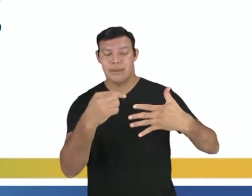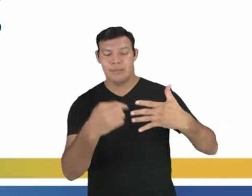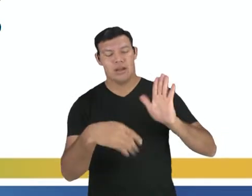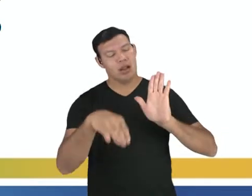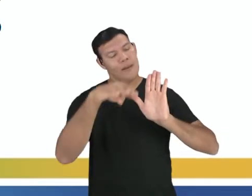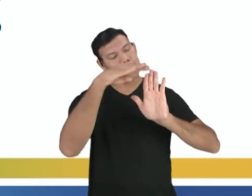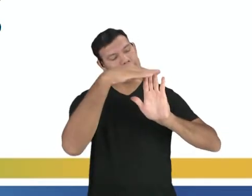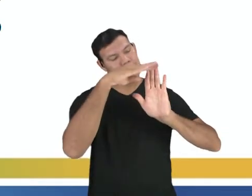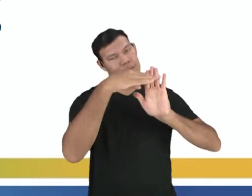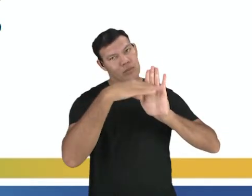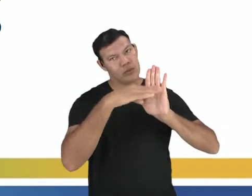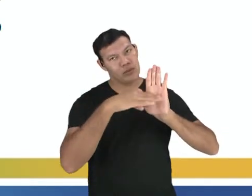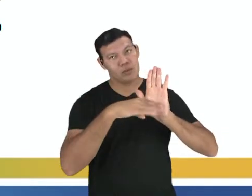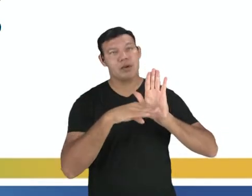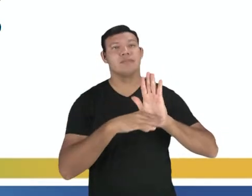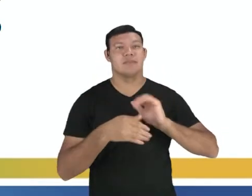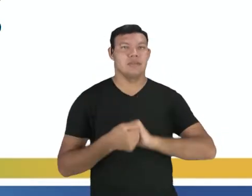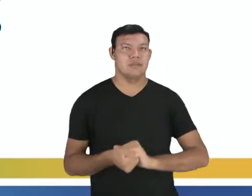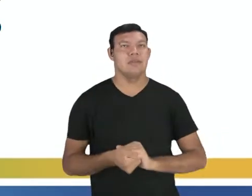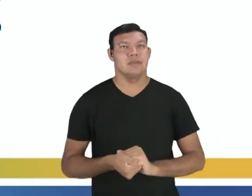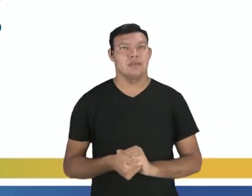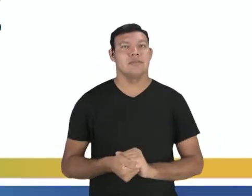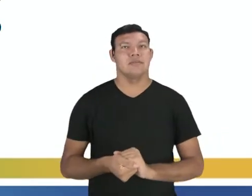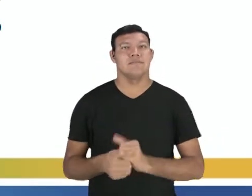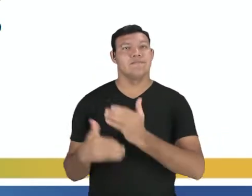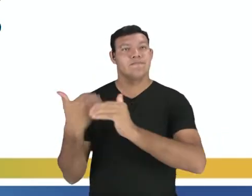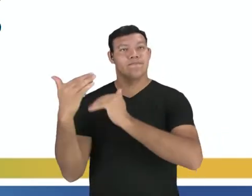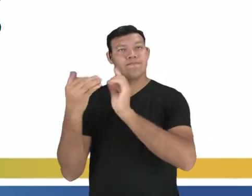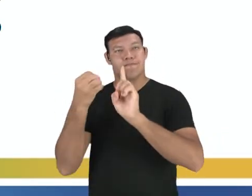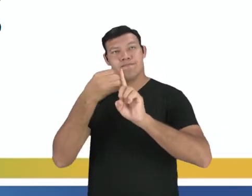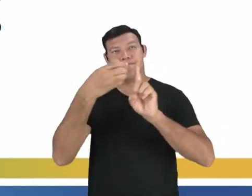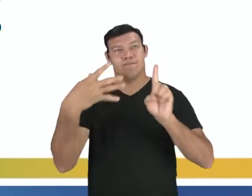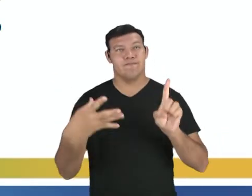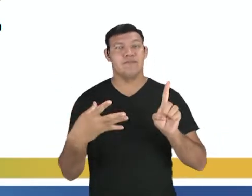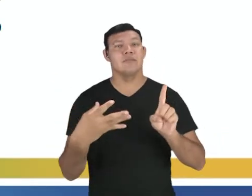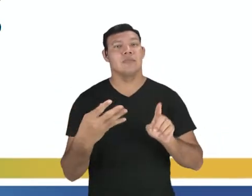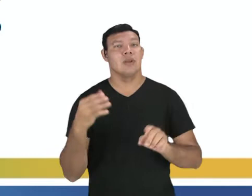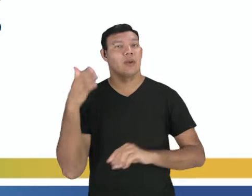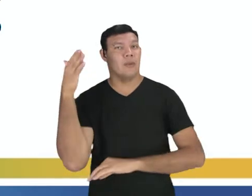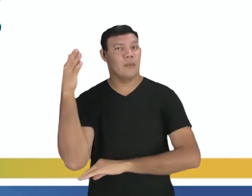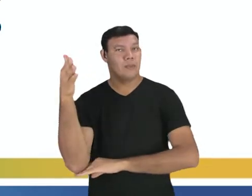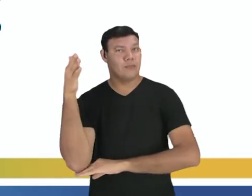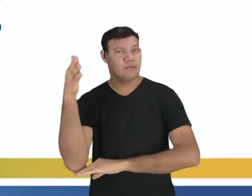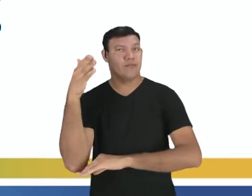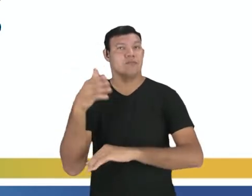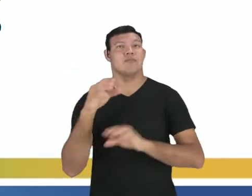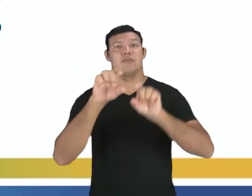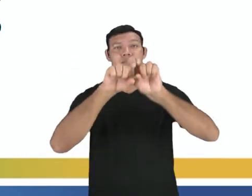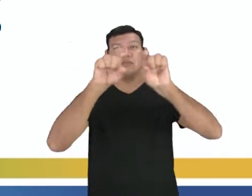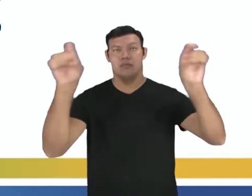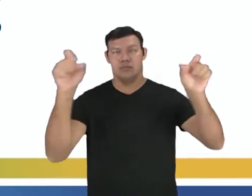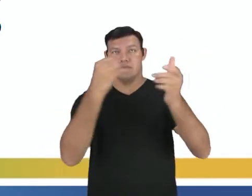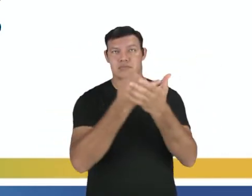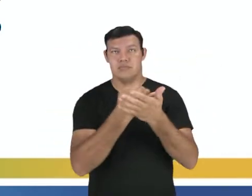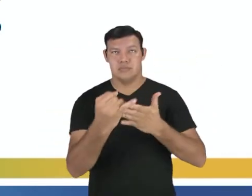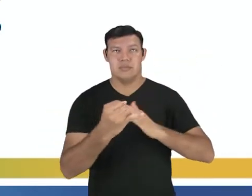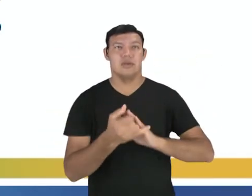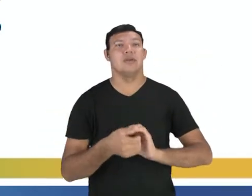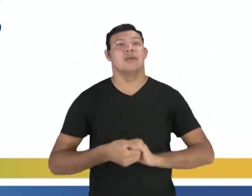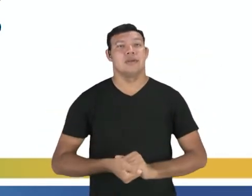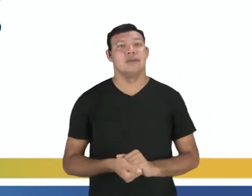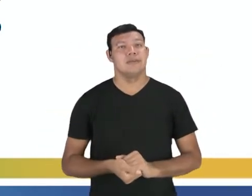os argumentos presentes no parágrafo introdutório. Costuma seguir um critério, ou seja, de